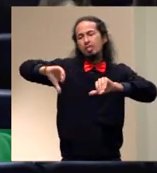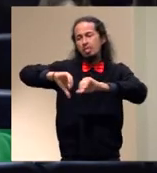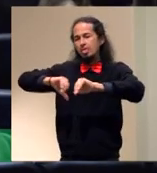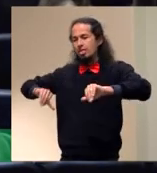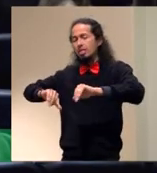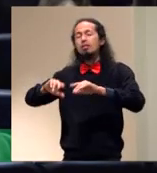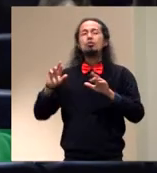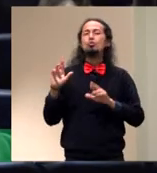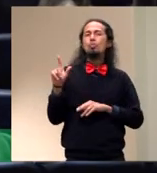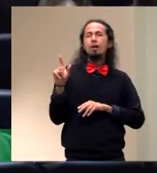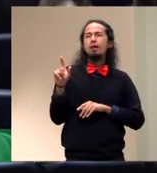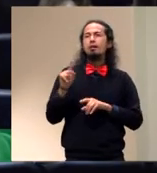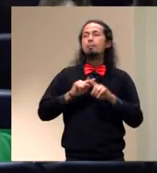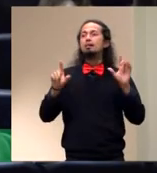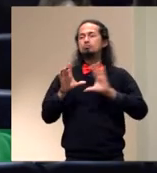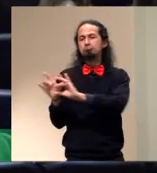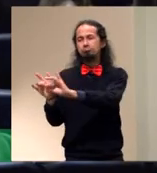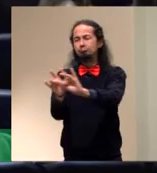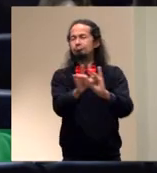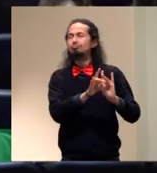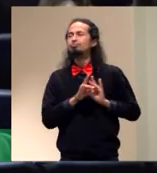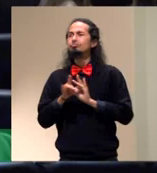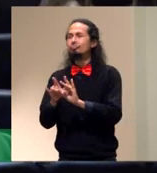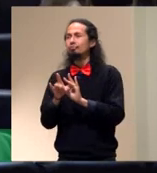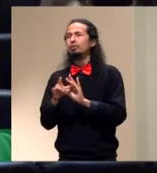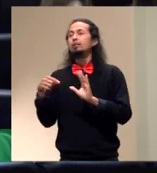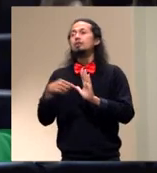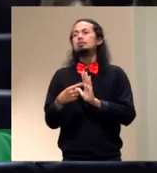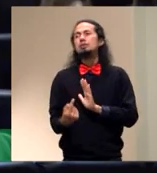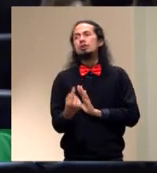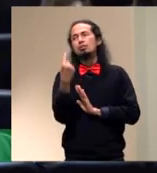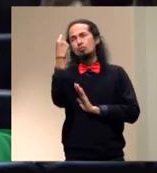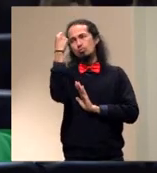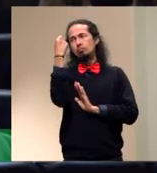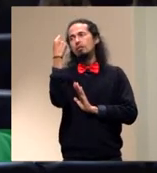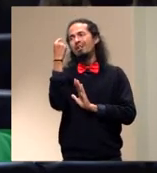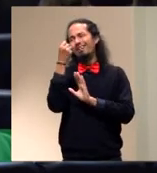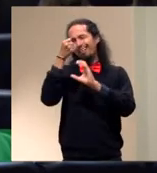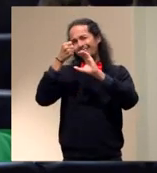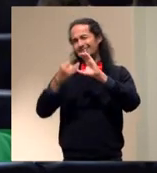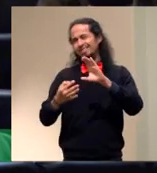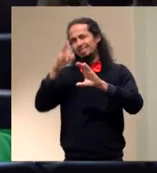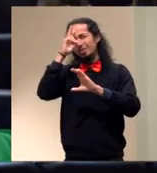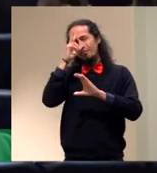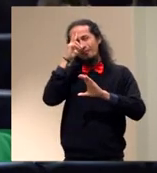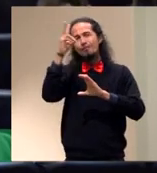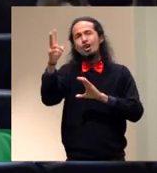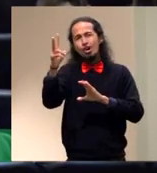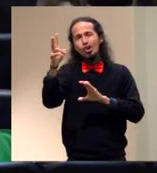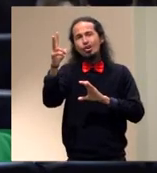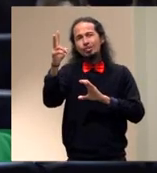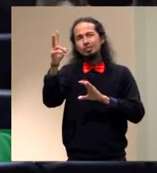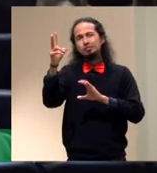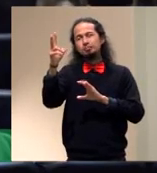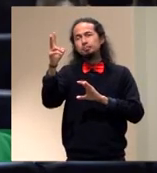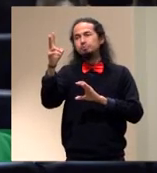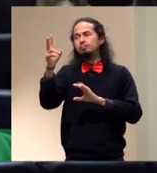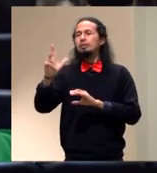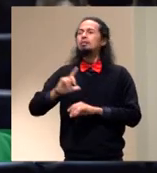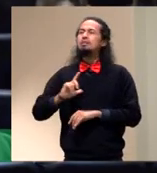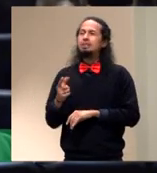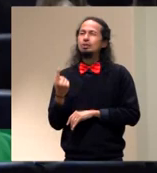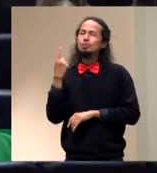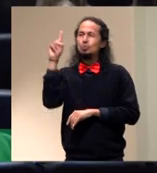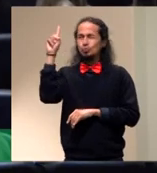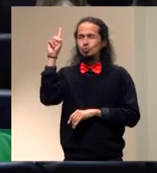crianças, né? Eu acho que esse é um código forte que vale a gente reafirmar. Ele estava, em alguma medida, traduzido no slide da Márcia hoje